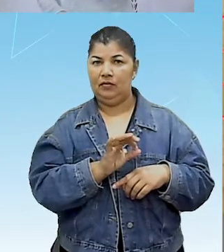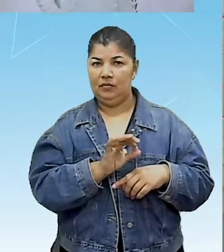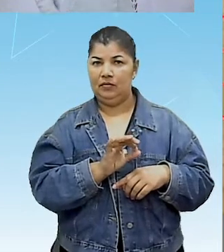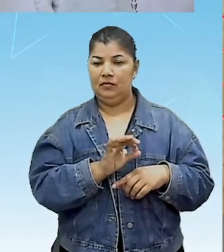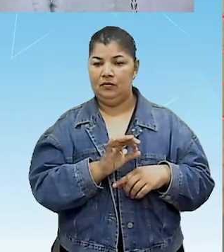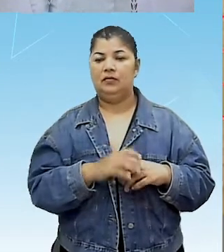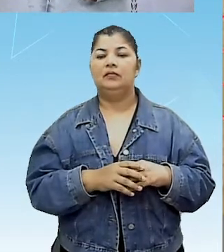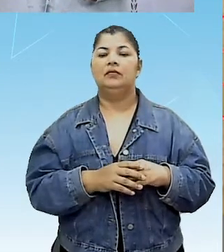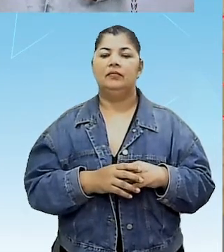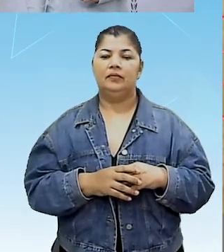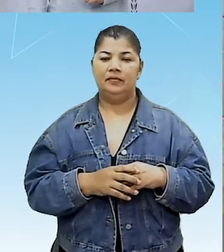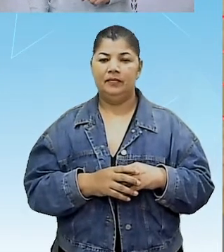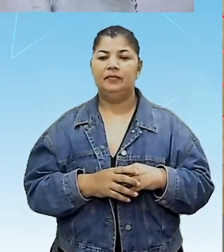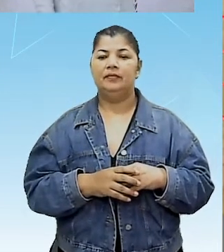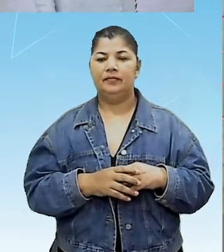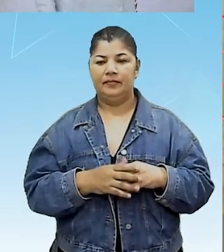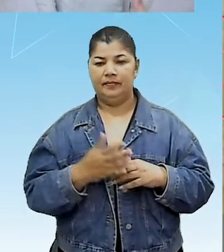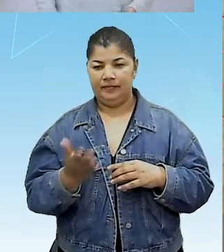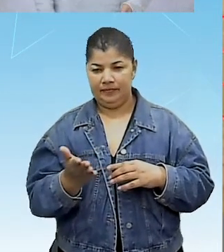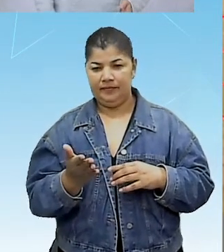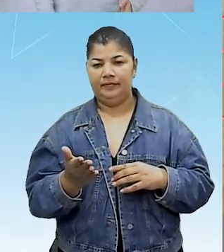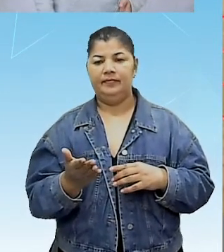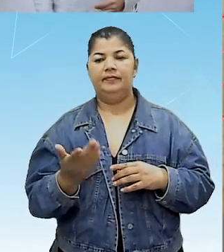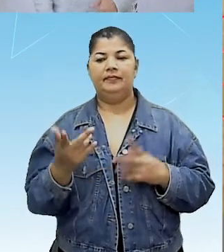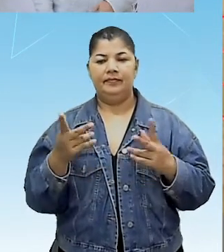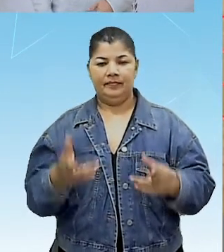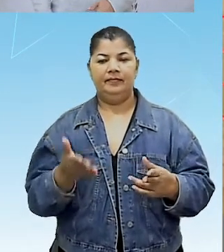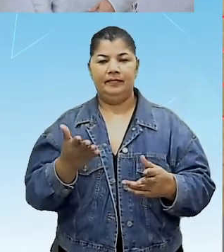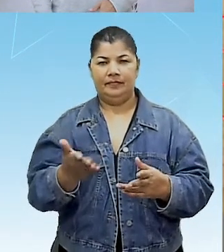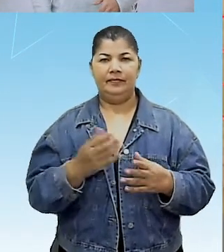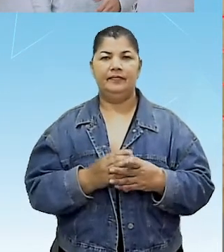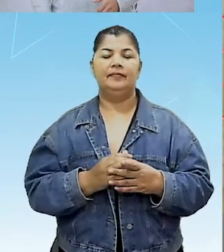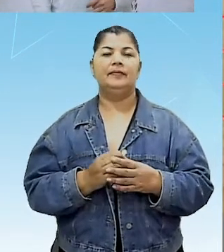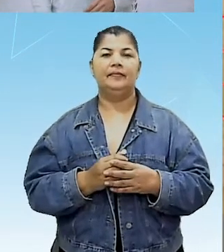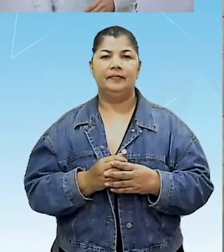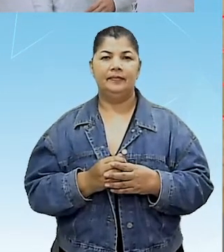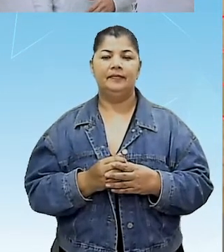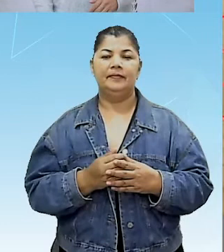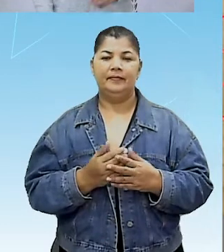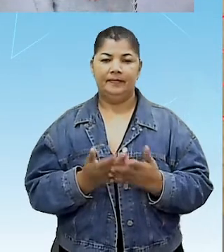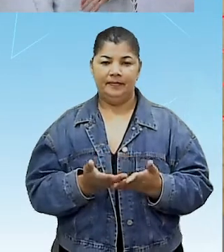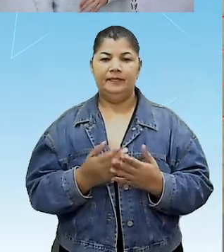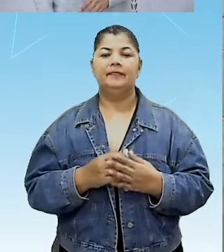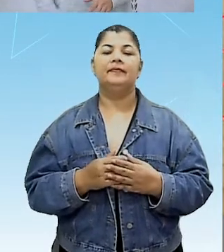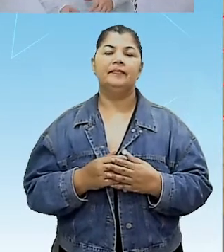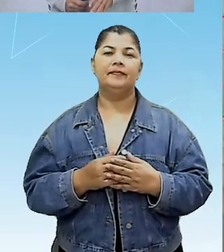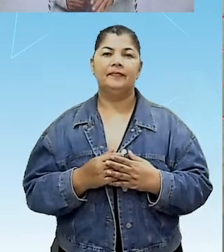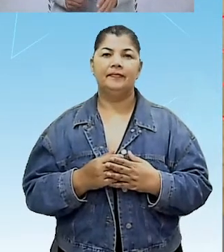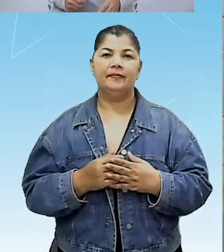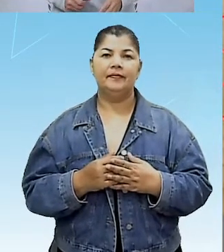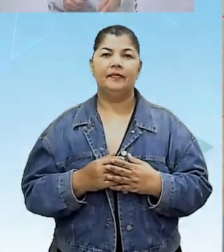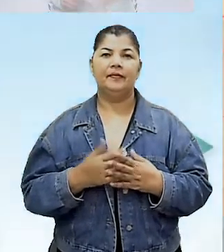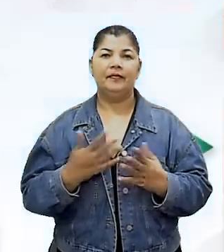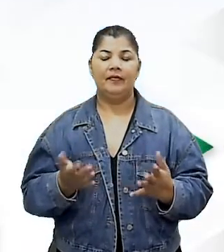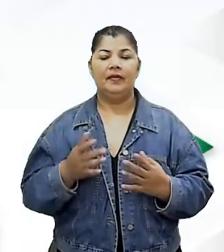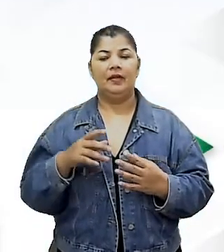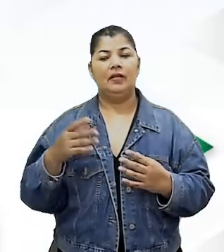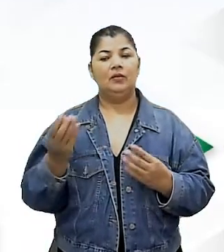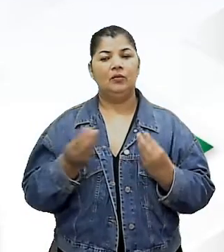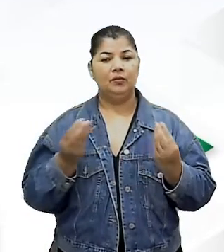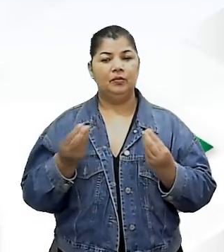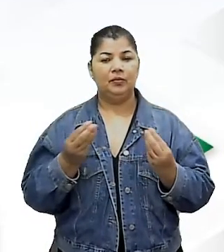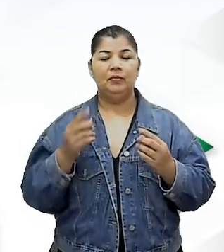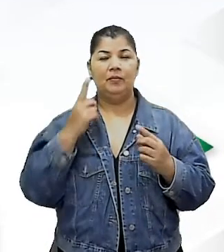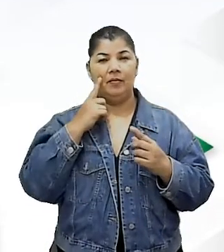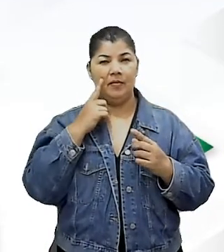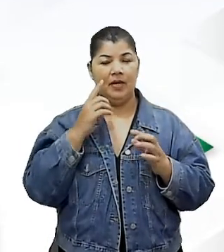esquece disso. Menor igual, tá bom? Menor que. Fechou? Então vamos lá. Vamos pegar aquela